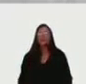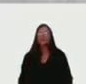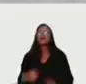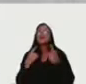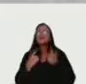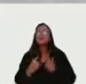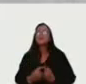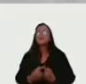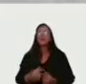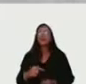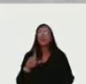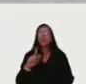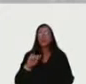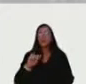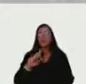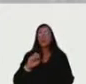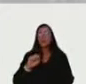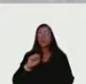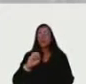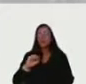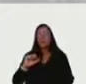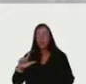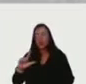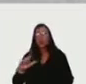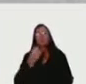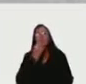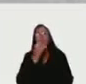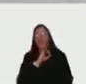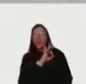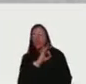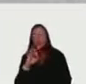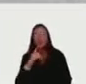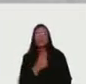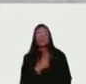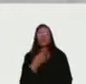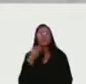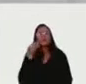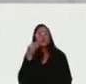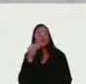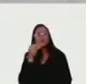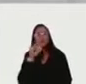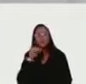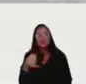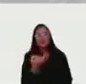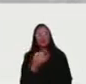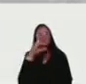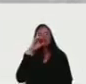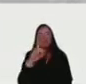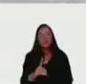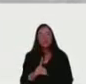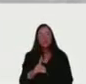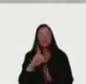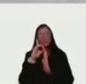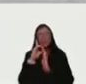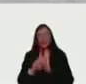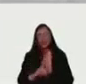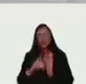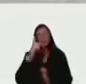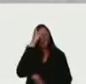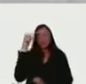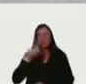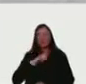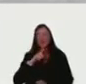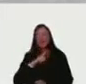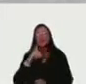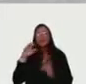que eu acho fabuloso. A gente foi dando oportunidade de direitos às pessoas que têm as deficiências ocultas. E